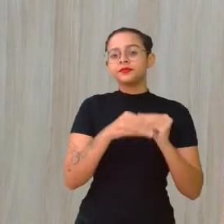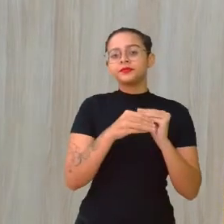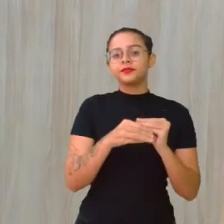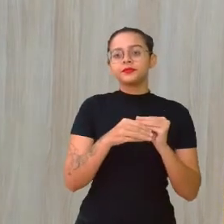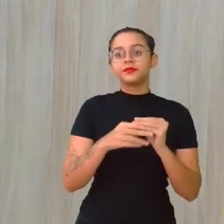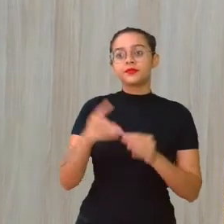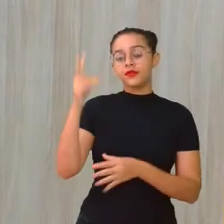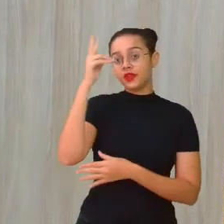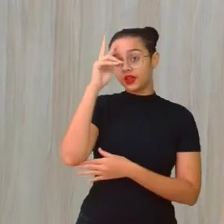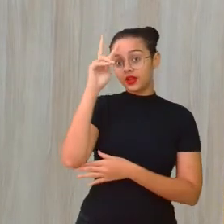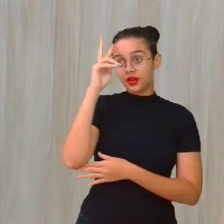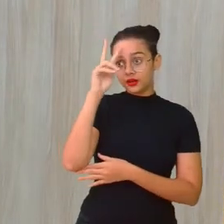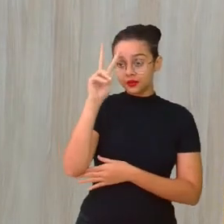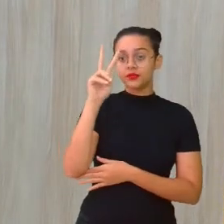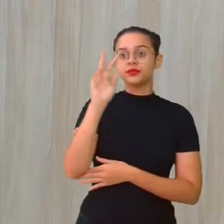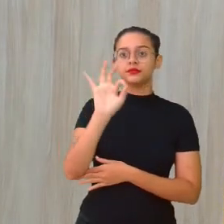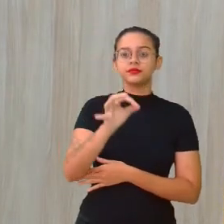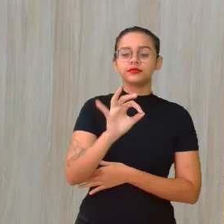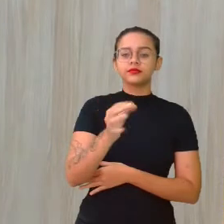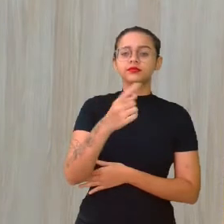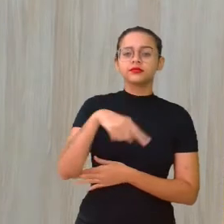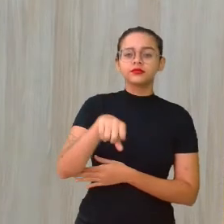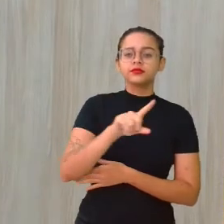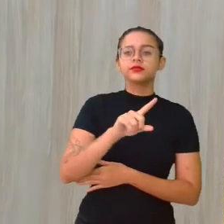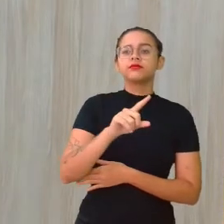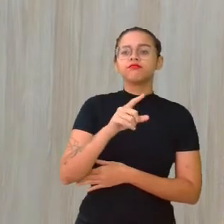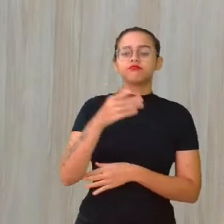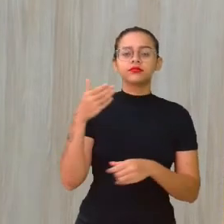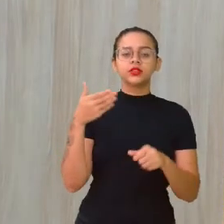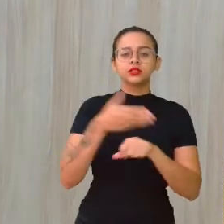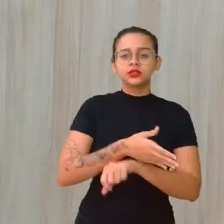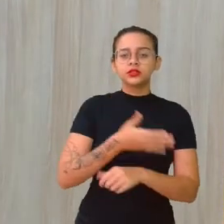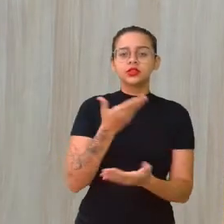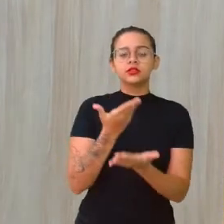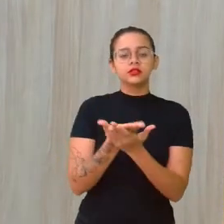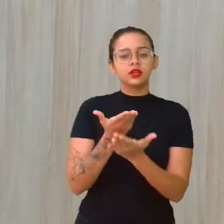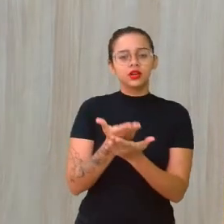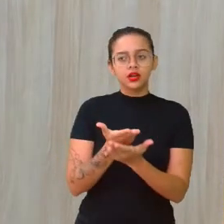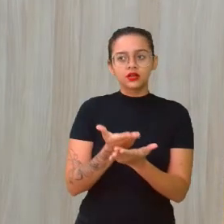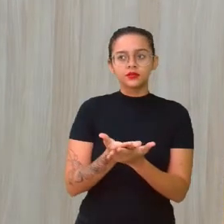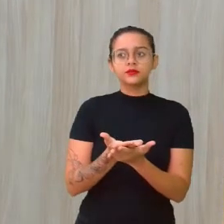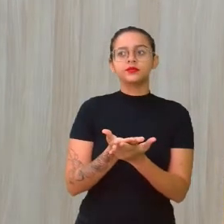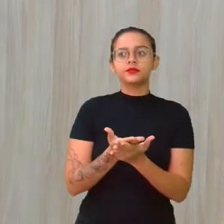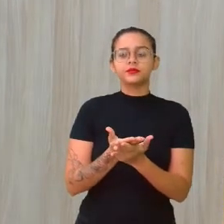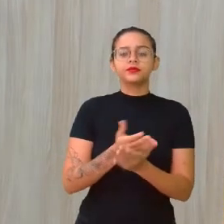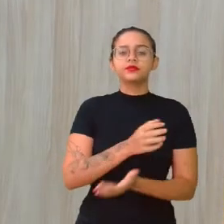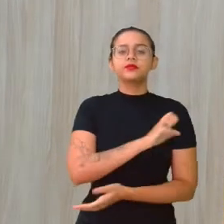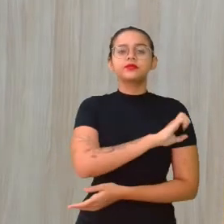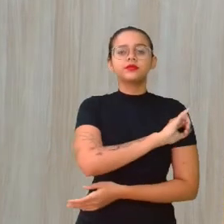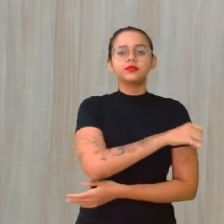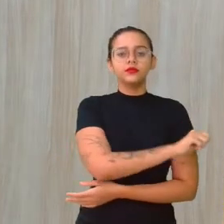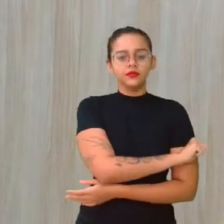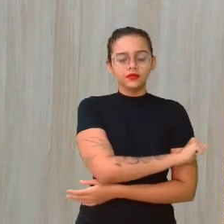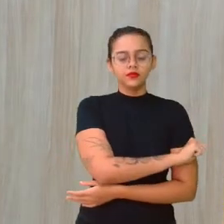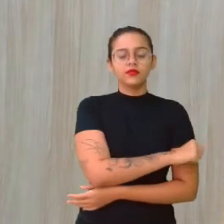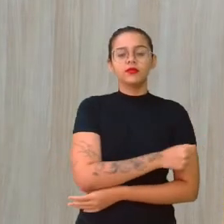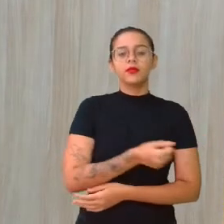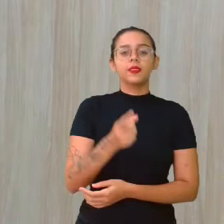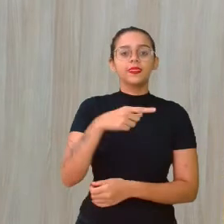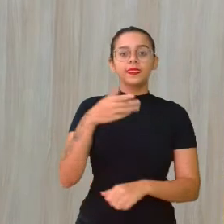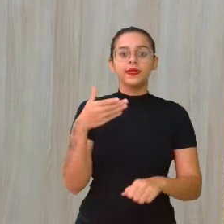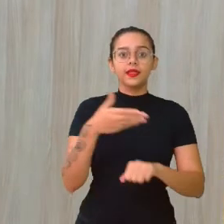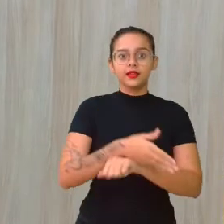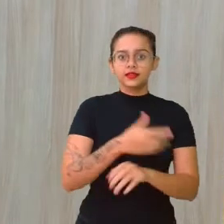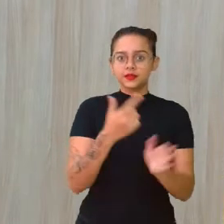lá, relembrando, né? Vocês, para acessarem as aulas do EJA, vocês acessam